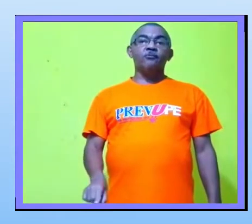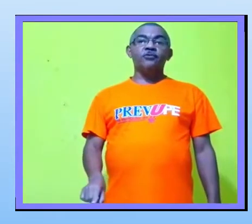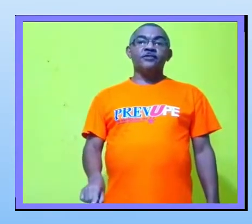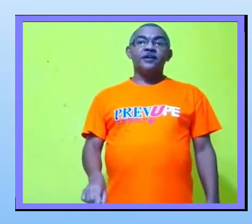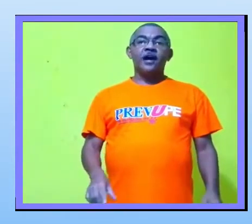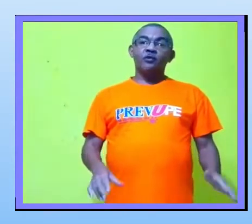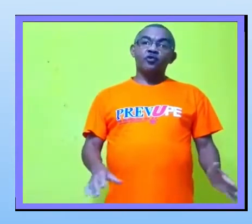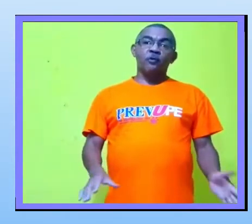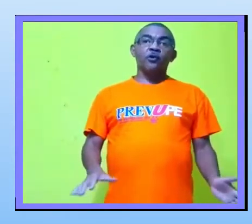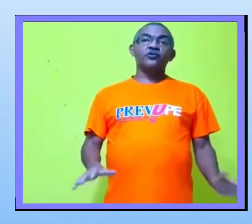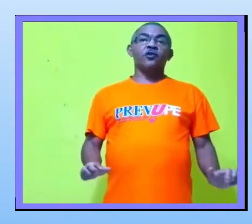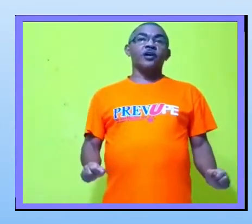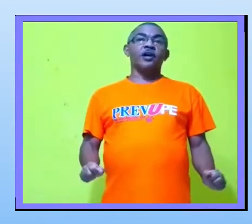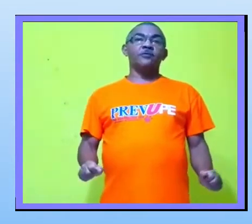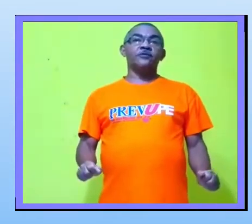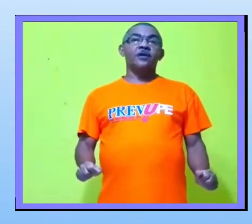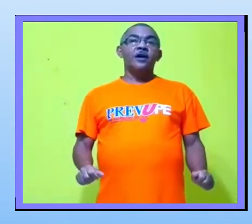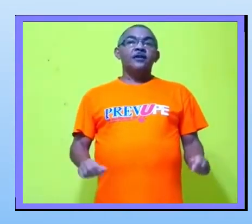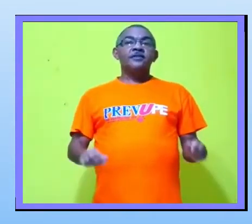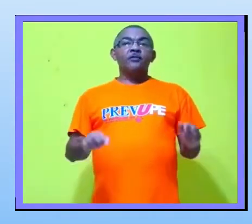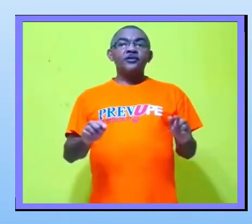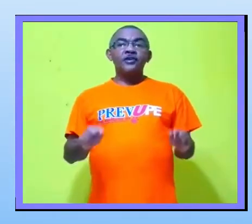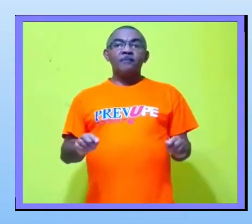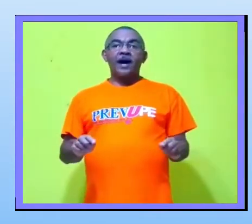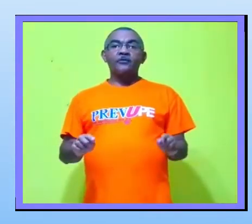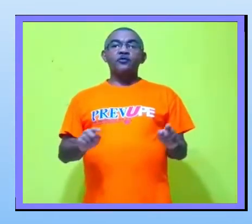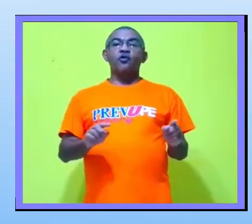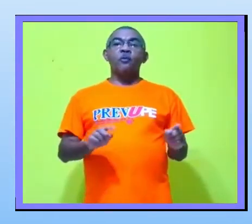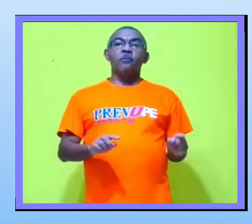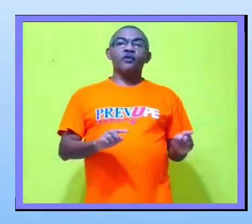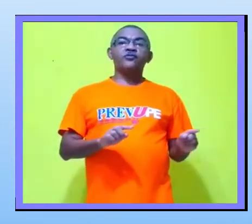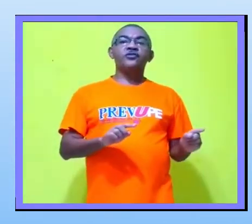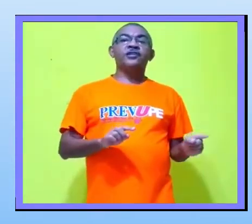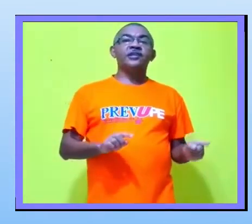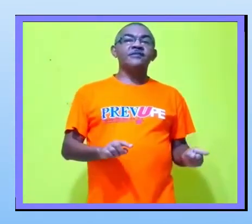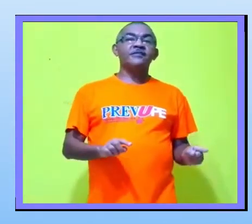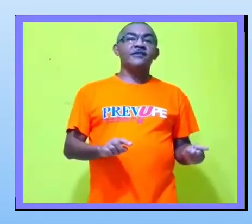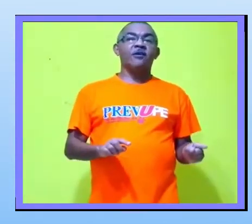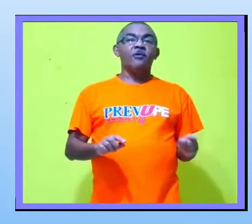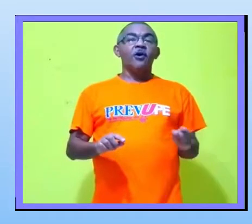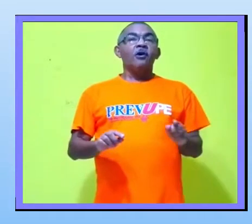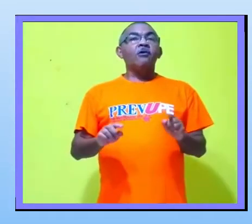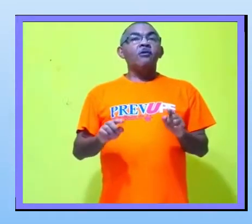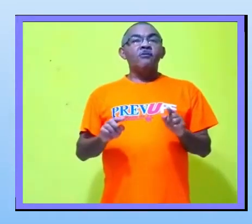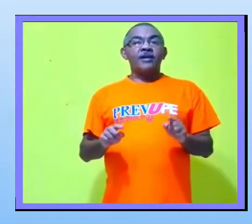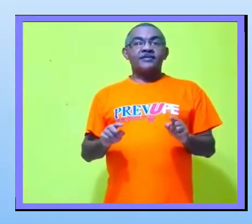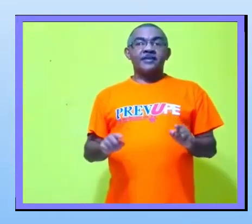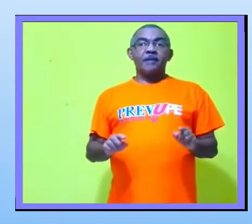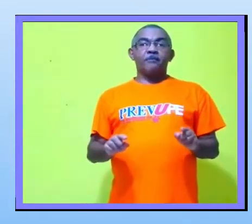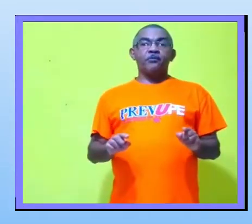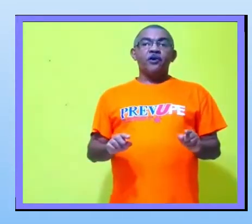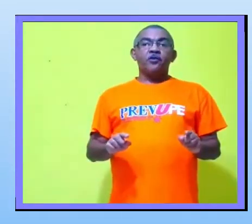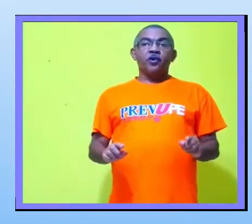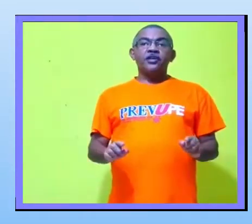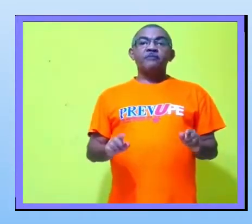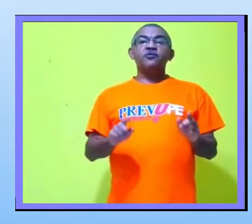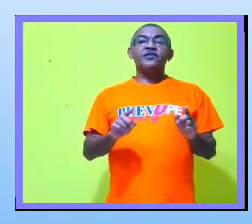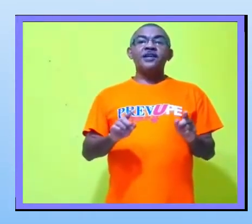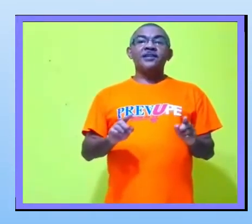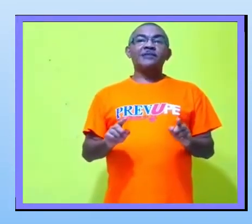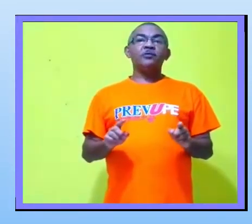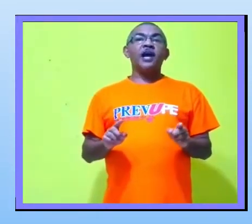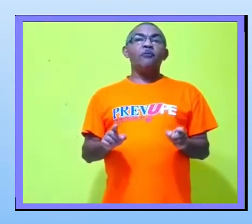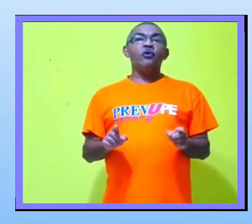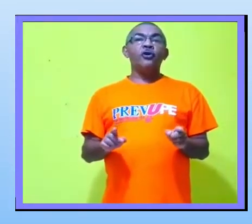características comuns aos compostos orgânicos. São os chamados compostos de transição. Como exemplo, nós temos